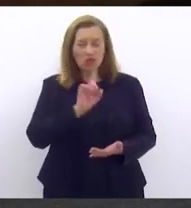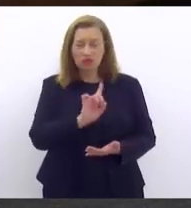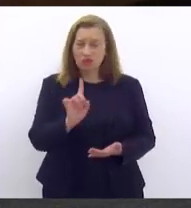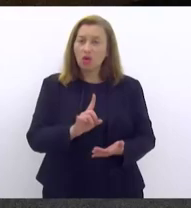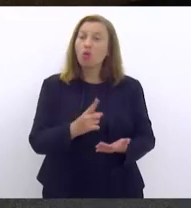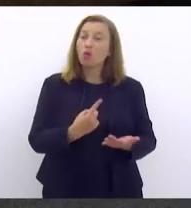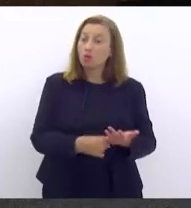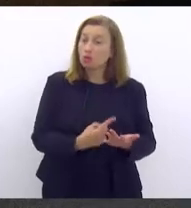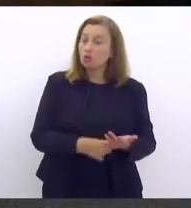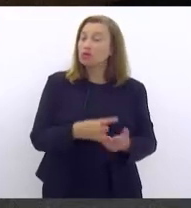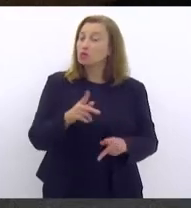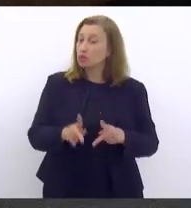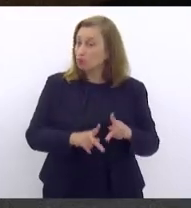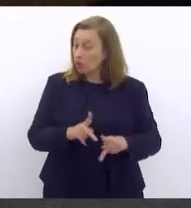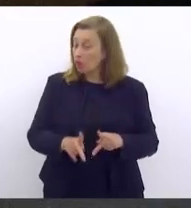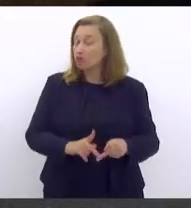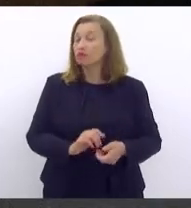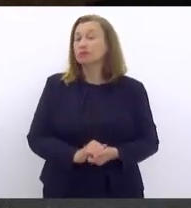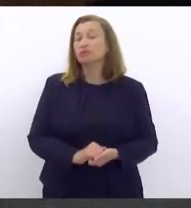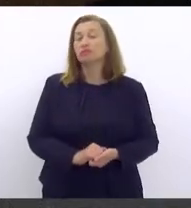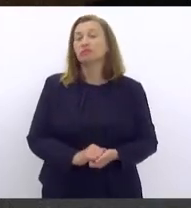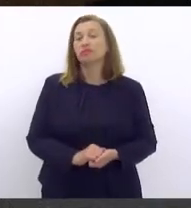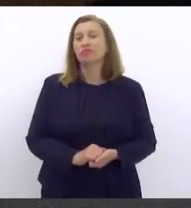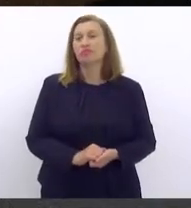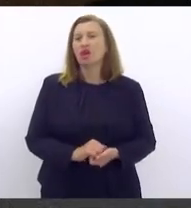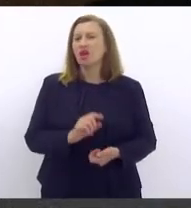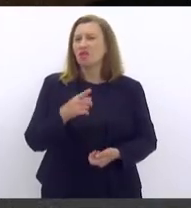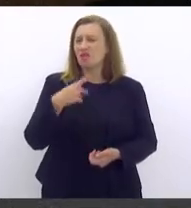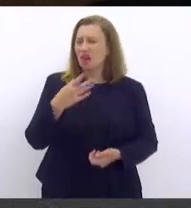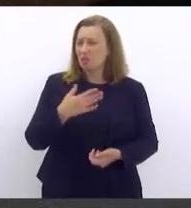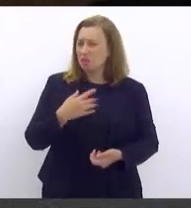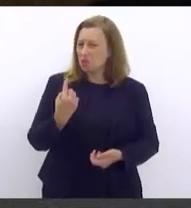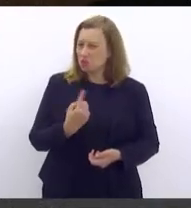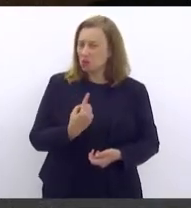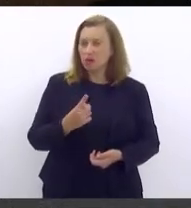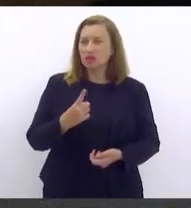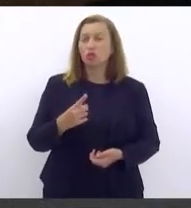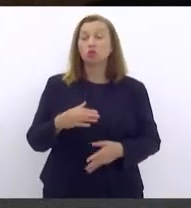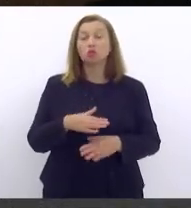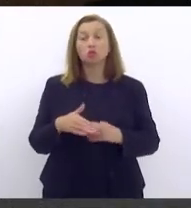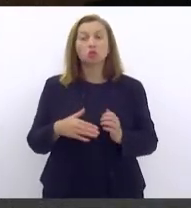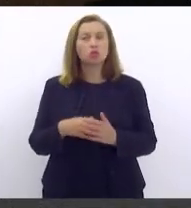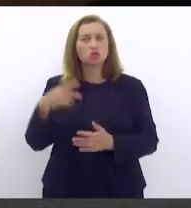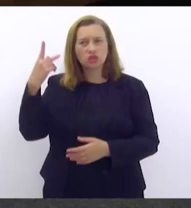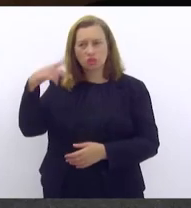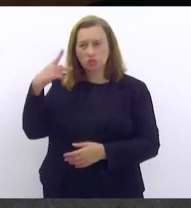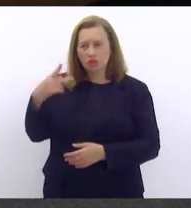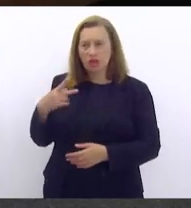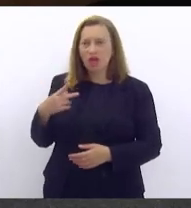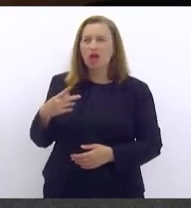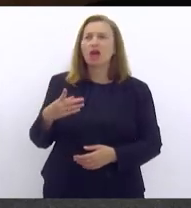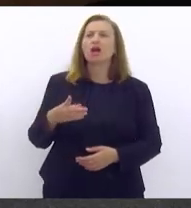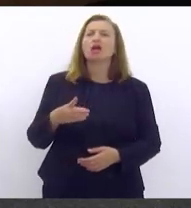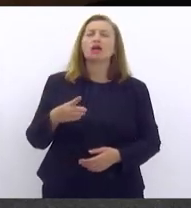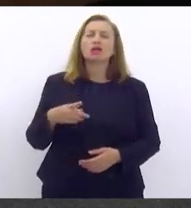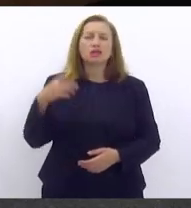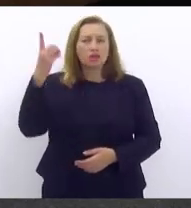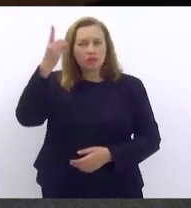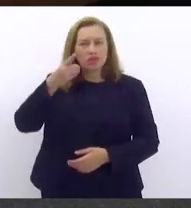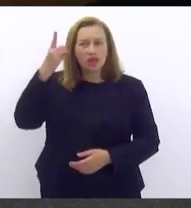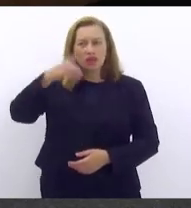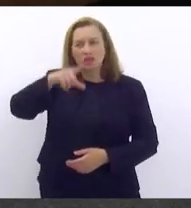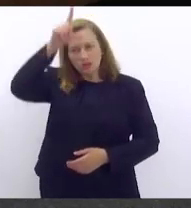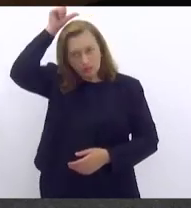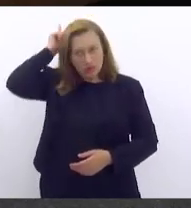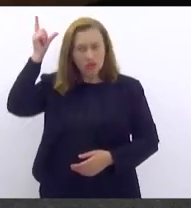temos compromisso com o povo. E aí, não falo só por nós, todos os parlamentares, acredito que o deputado Luiz Paulo, o deputado